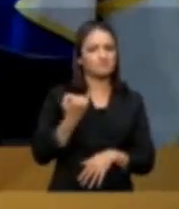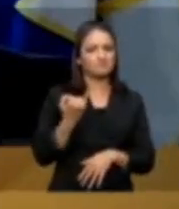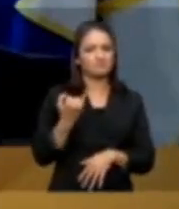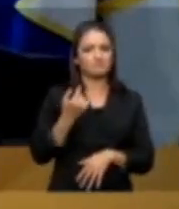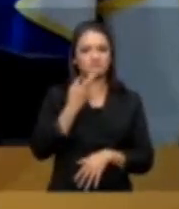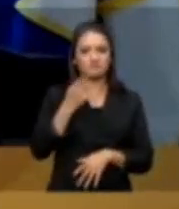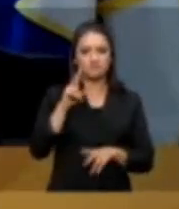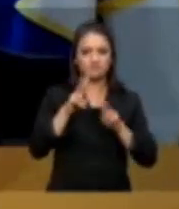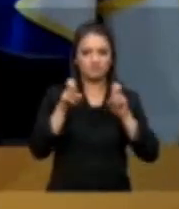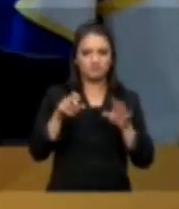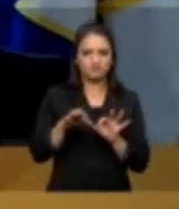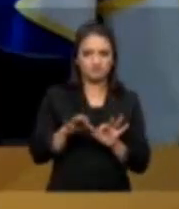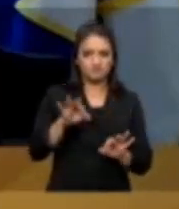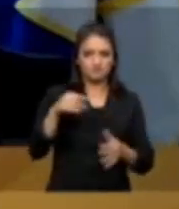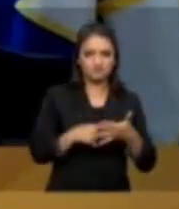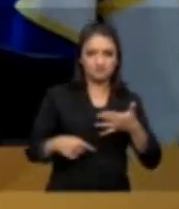de repercussão geral.